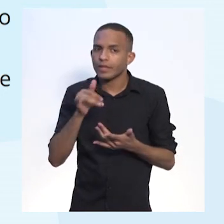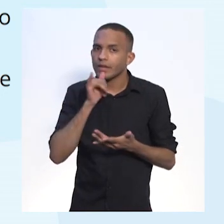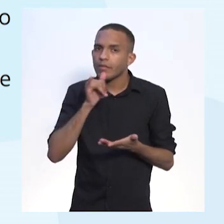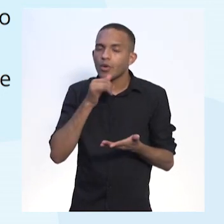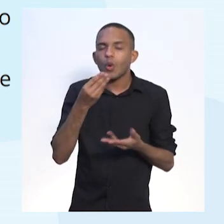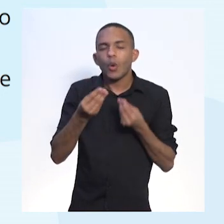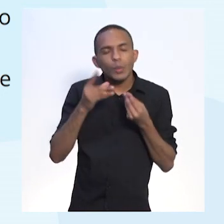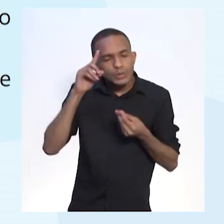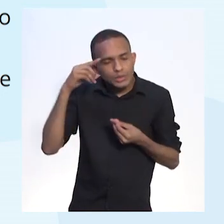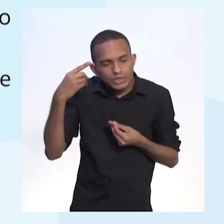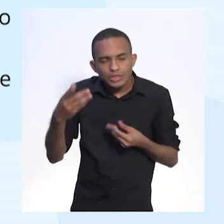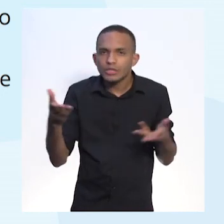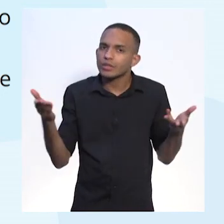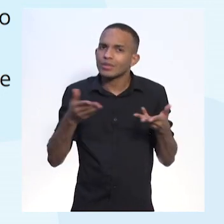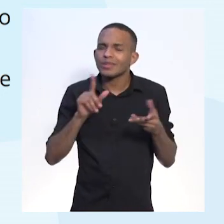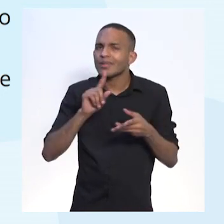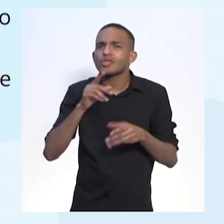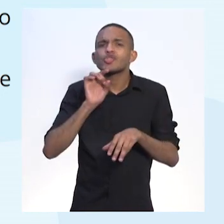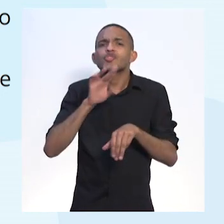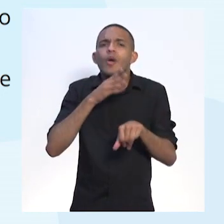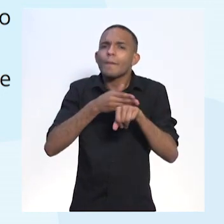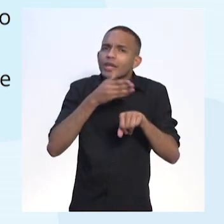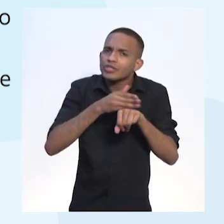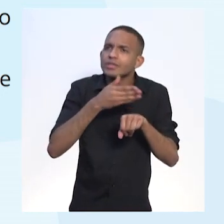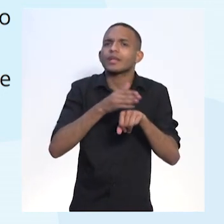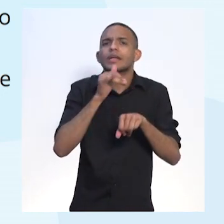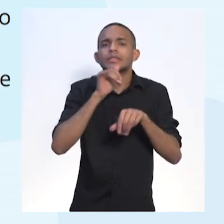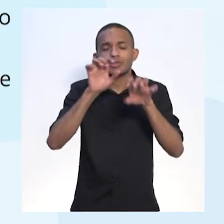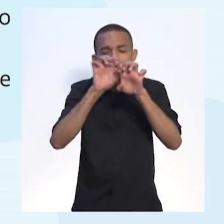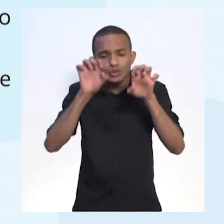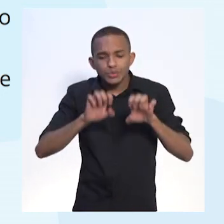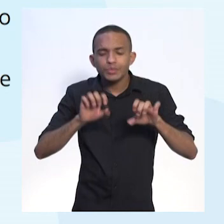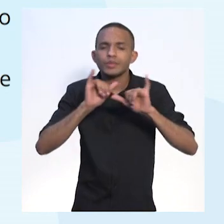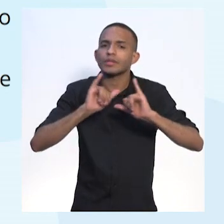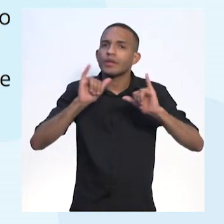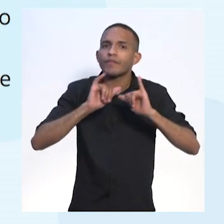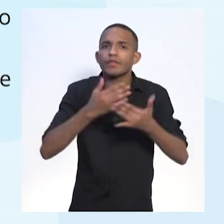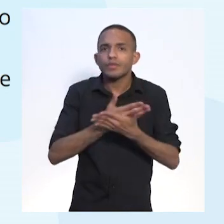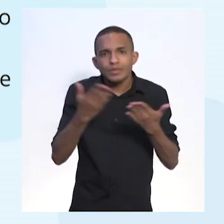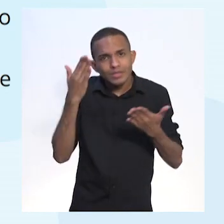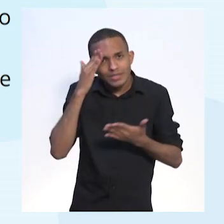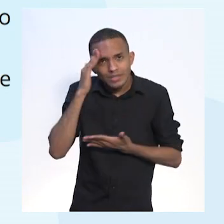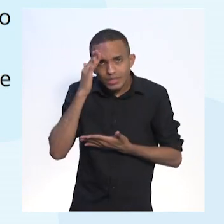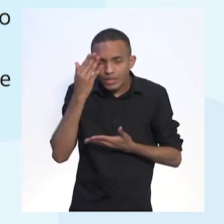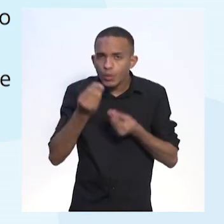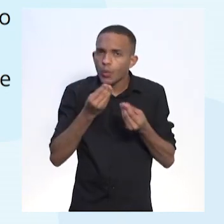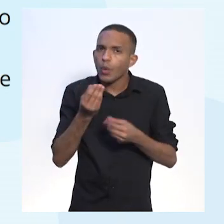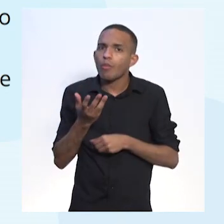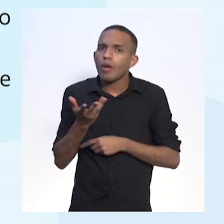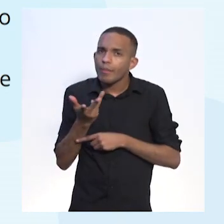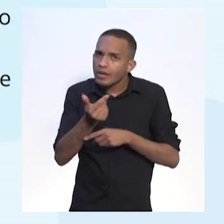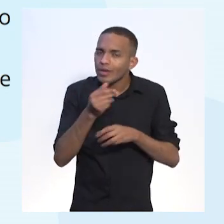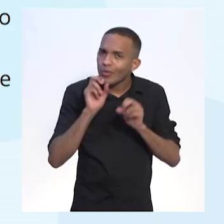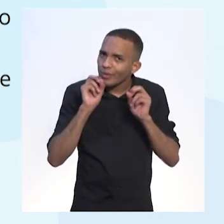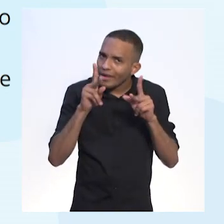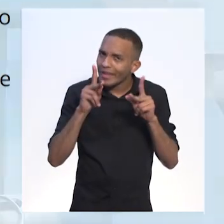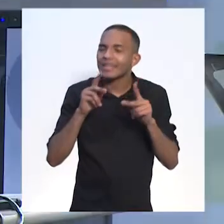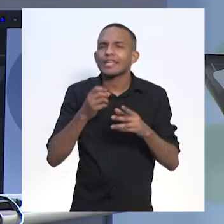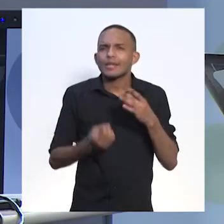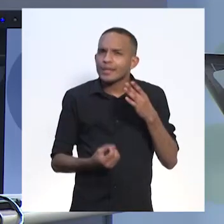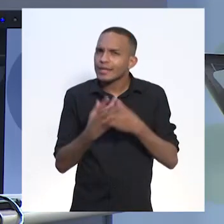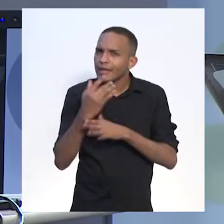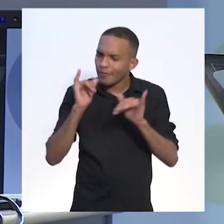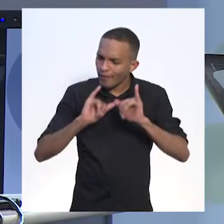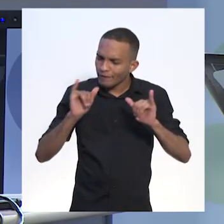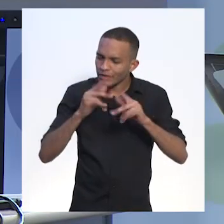no cotidiano e no atual. Eu só quero a prática mesmo, da estrutura da notícia, para ver se vocês entenderam a nossa habilidade. Ok? Então, crie uma